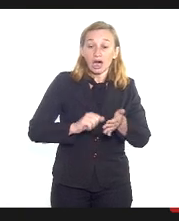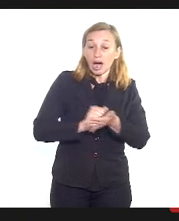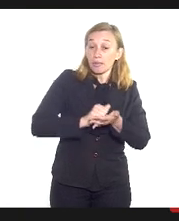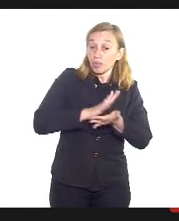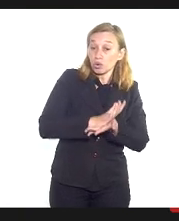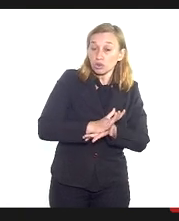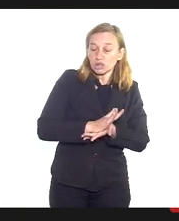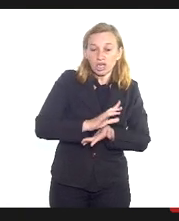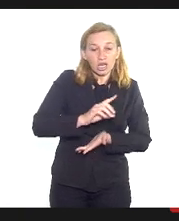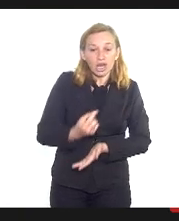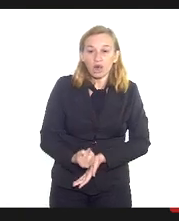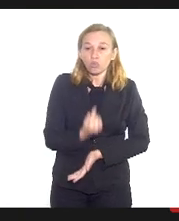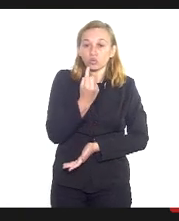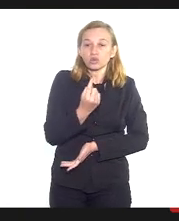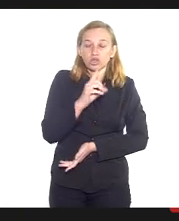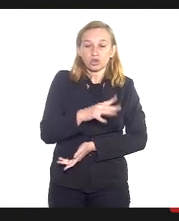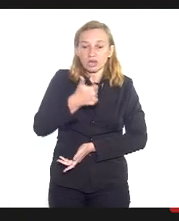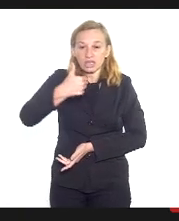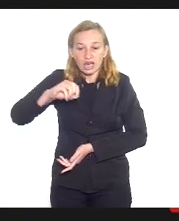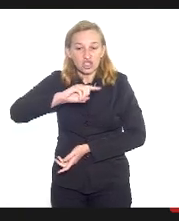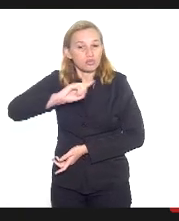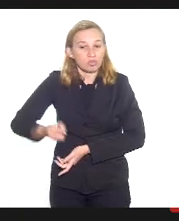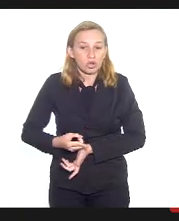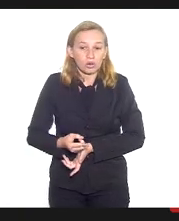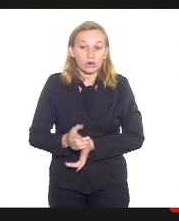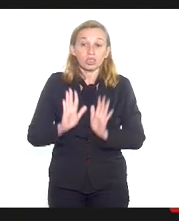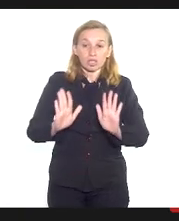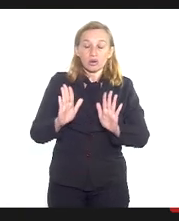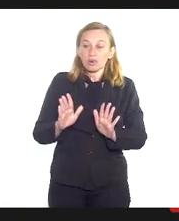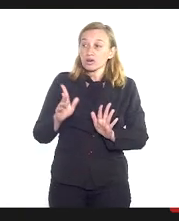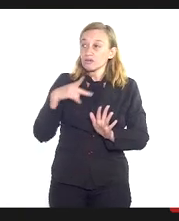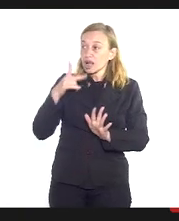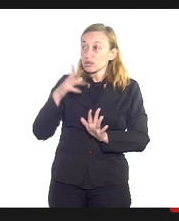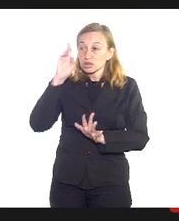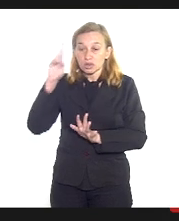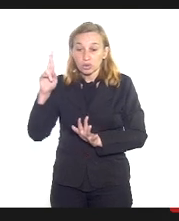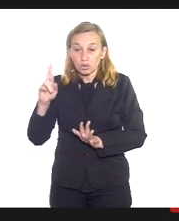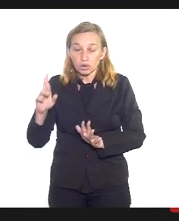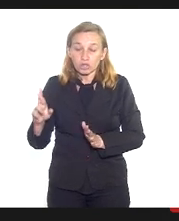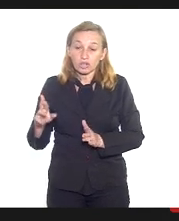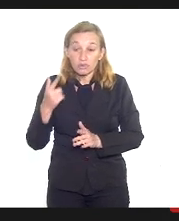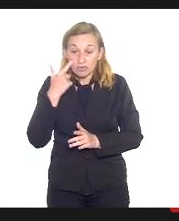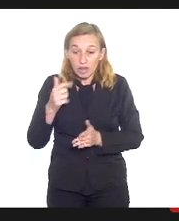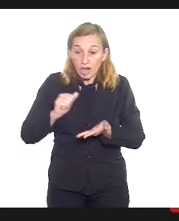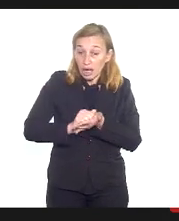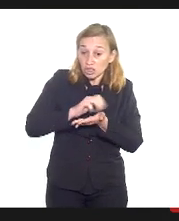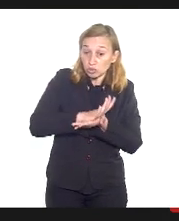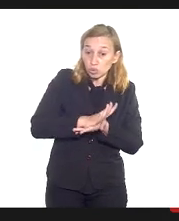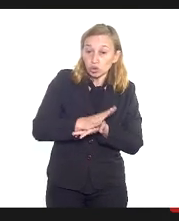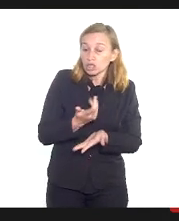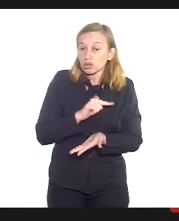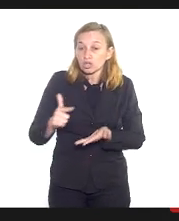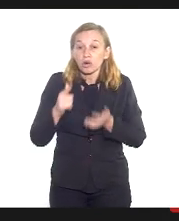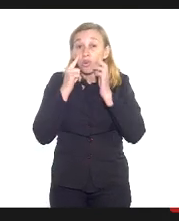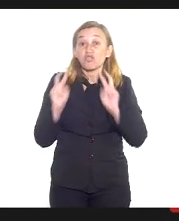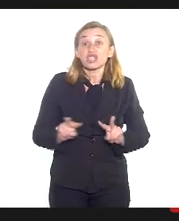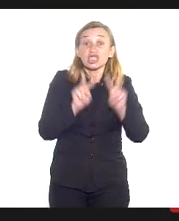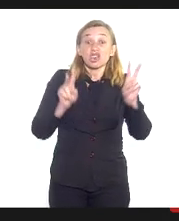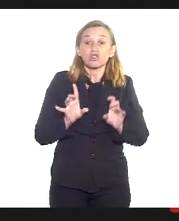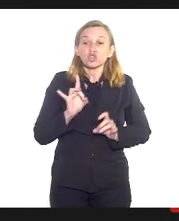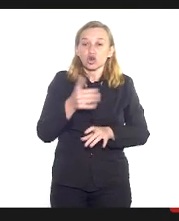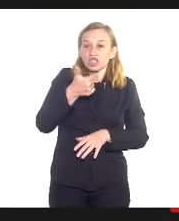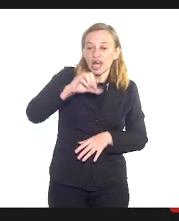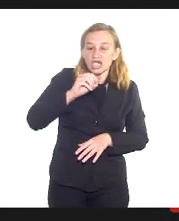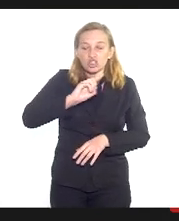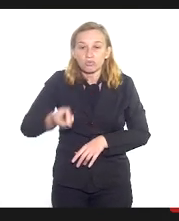assim, gostaria de estar pensando com os senhores se não seria o caso de escalonar as multas. Não temos assim uma visão de que somente de 10